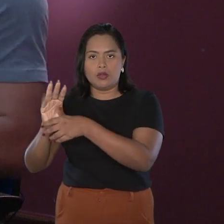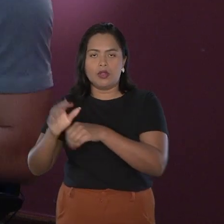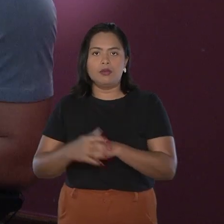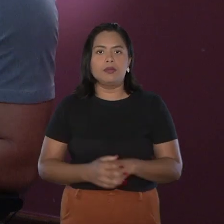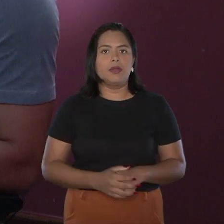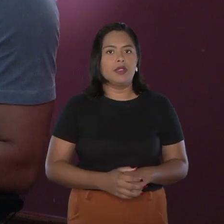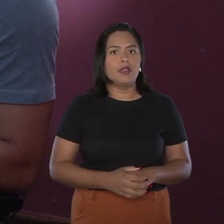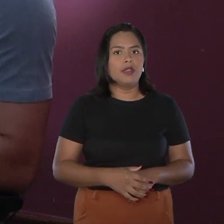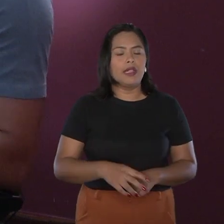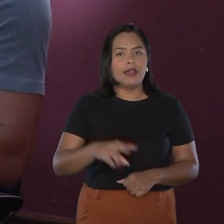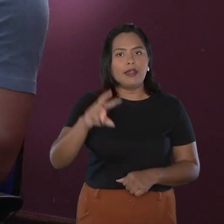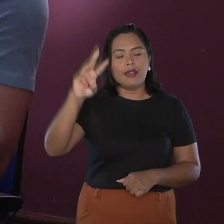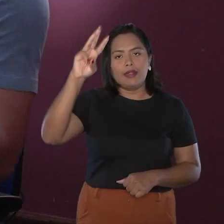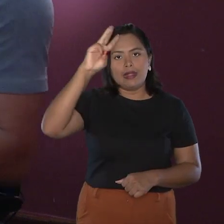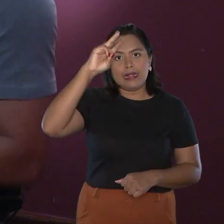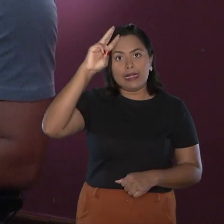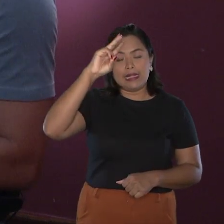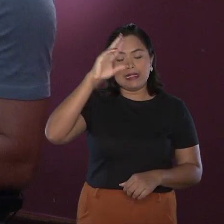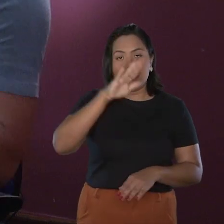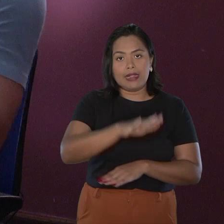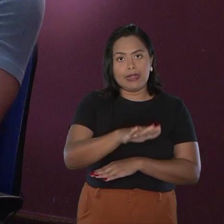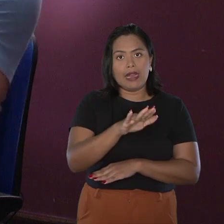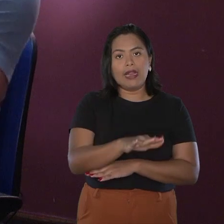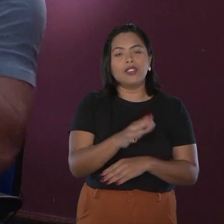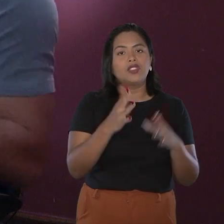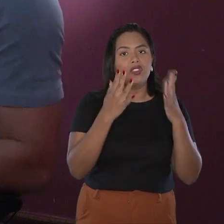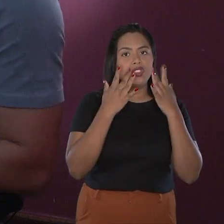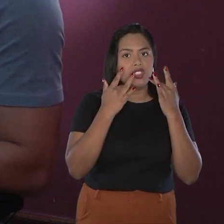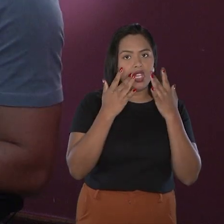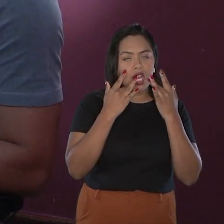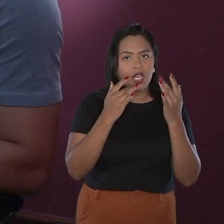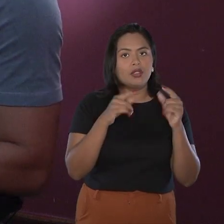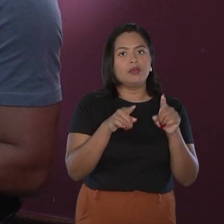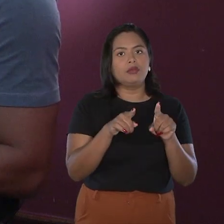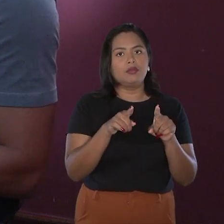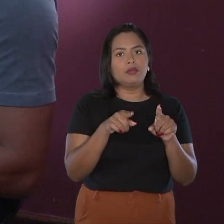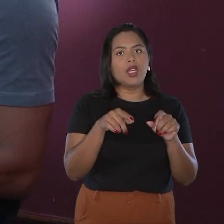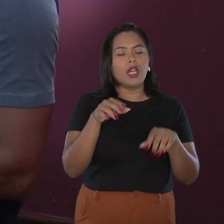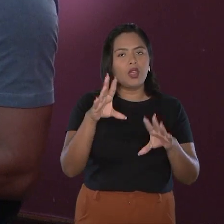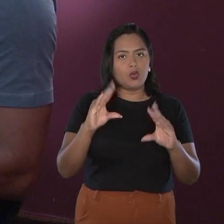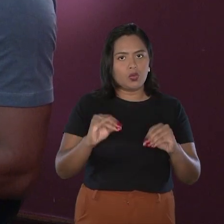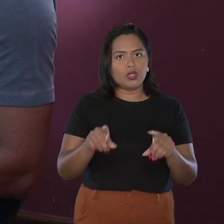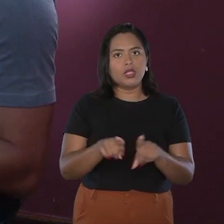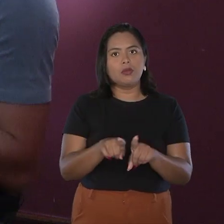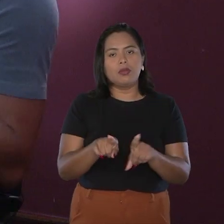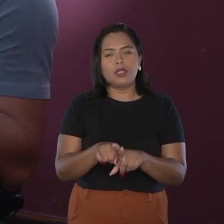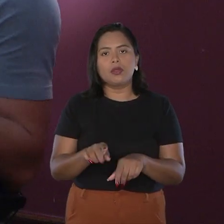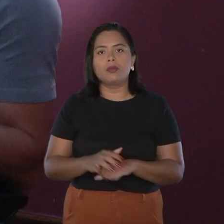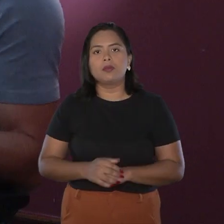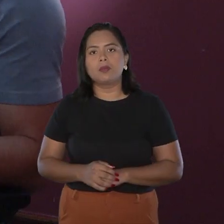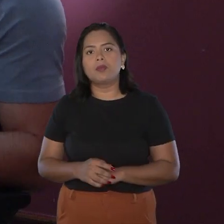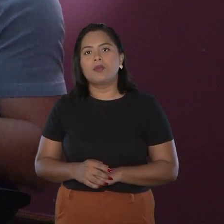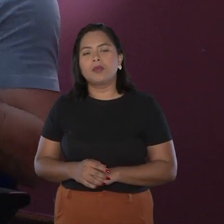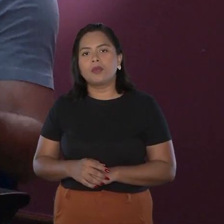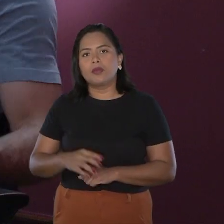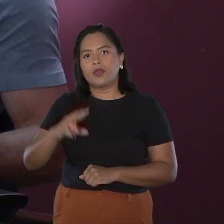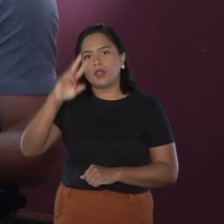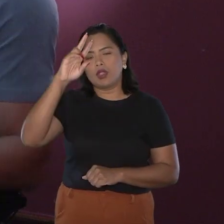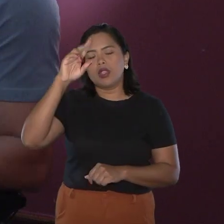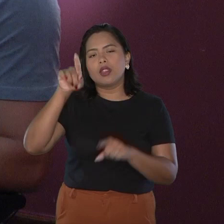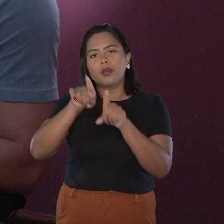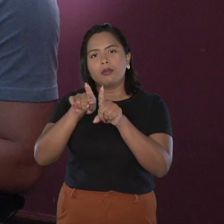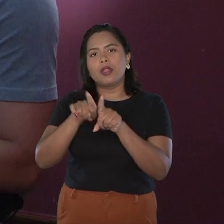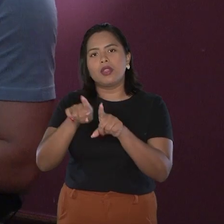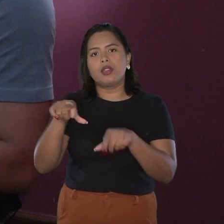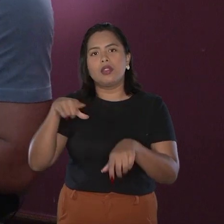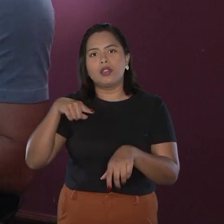é também no teatro municipal assim como os eventos da noite e terça é a tarde é aquela mesa redonda que eu comentei sobre avaliação que a gente vai fazer